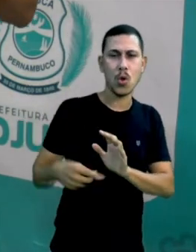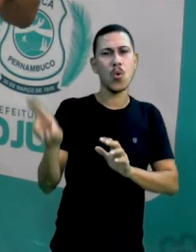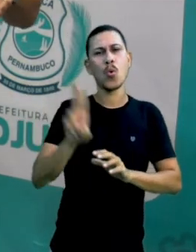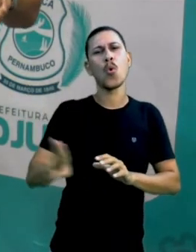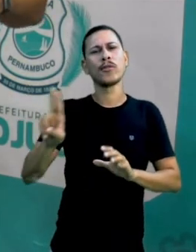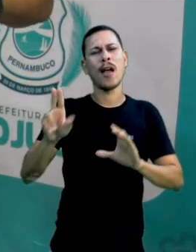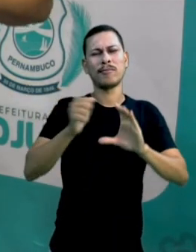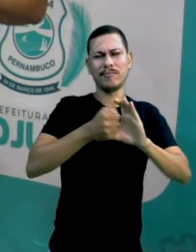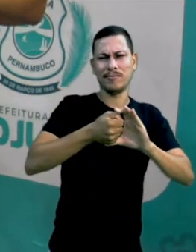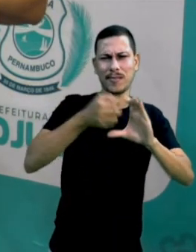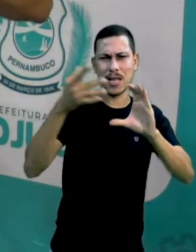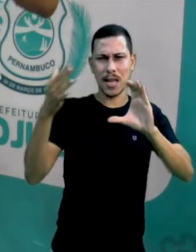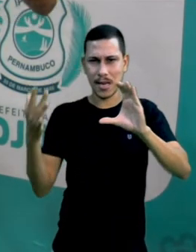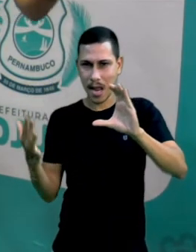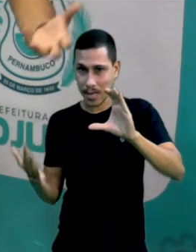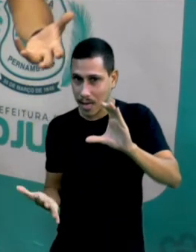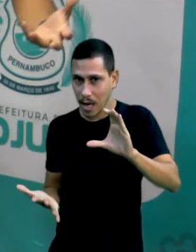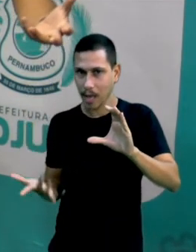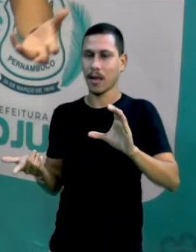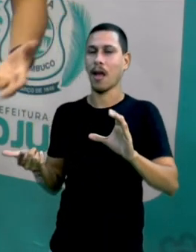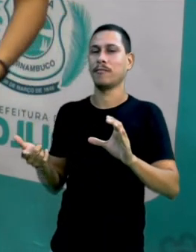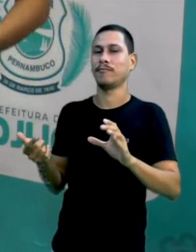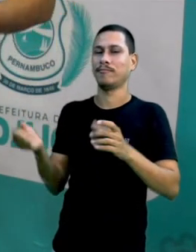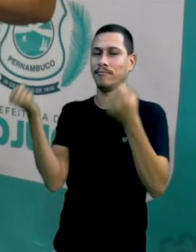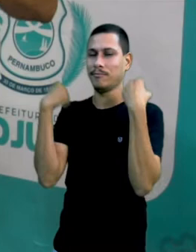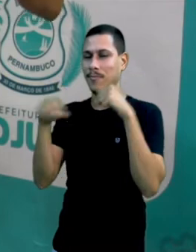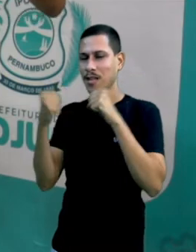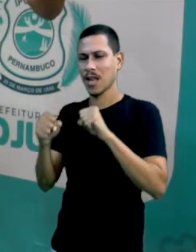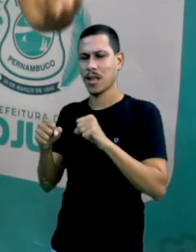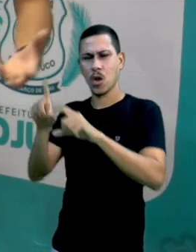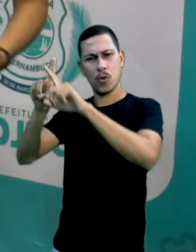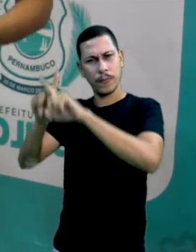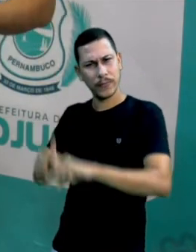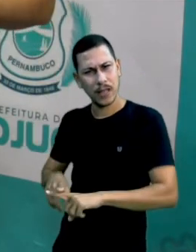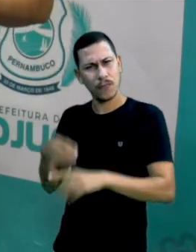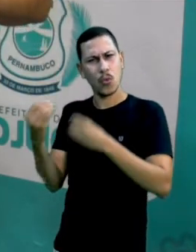utilizar elementos da ginástica competitiva, como a